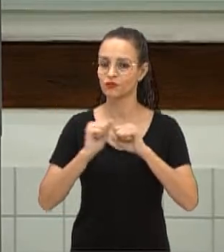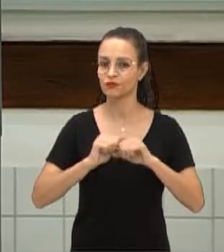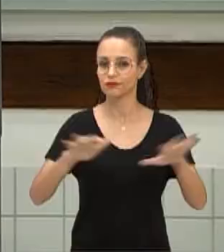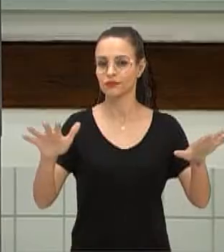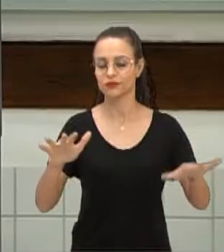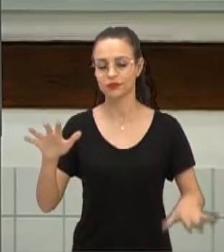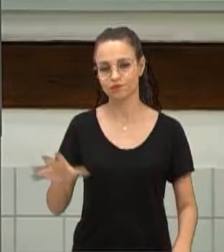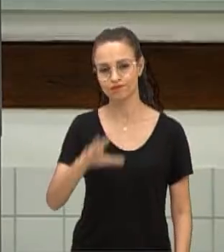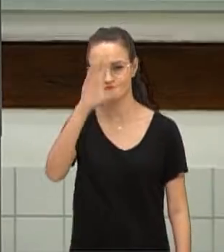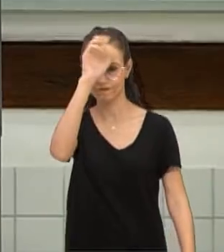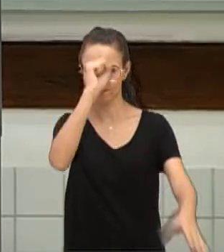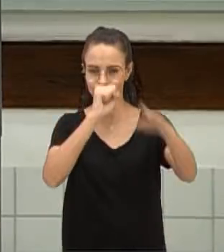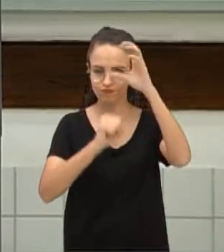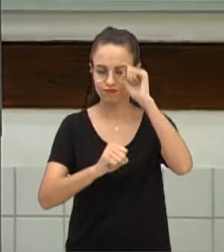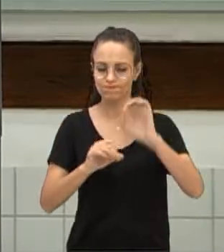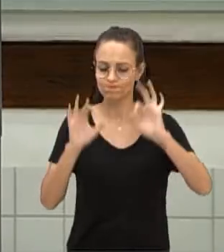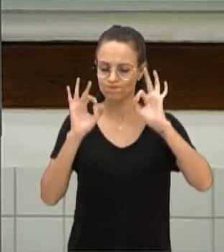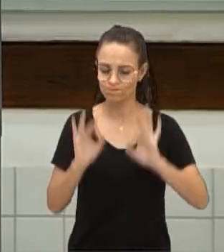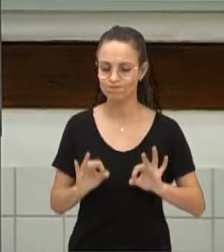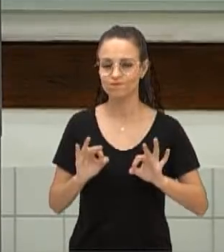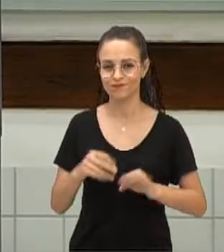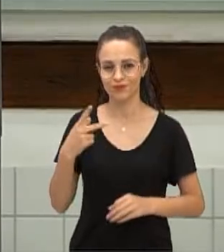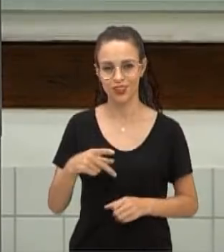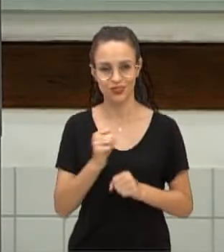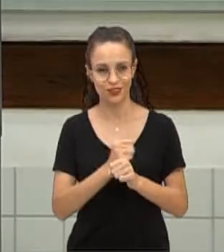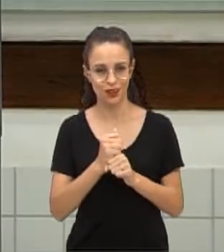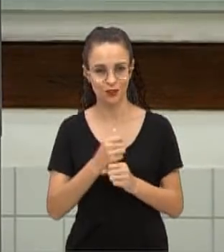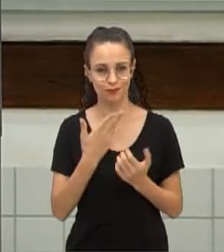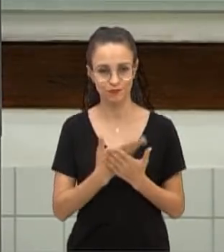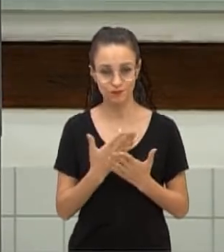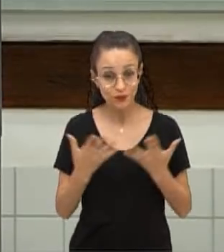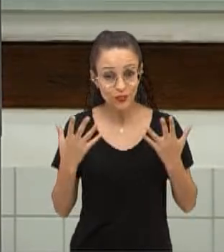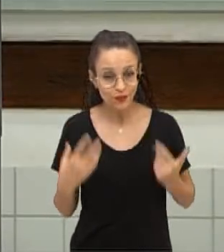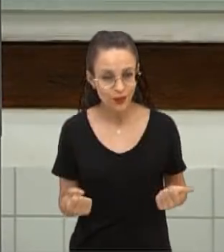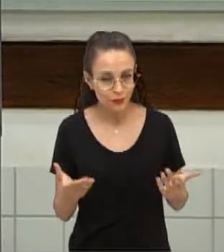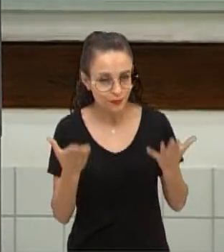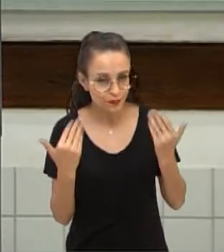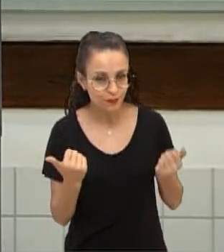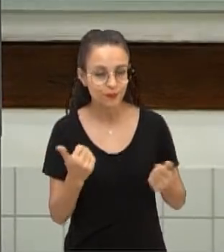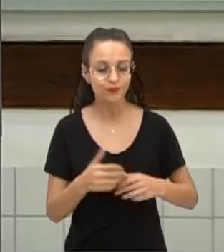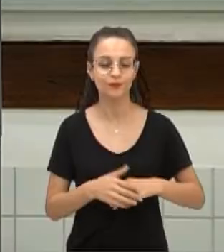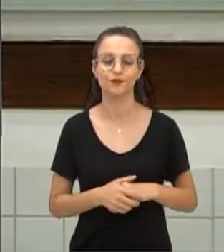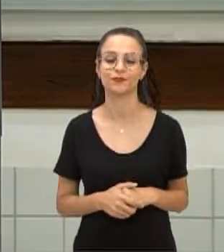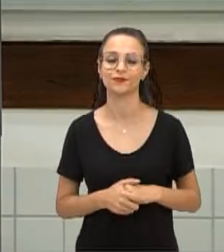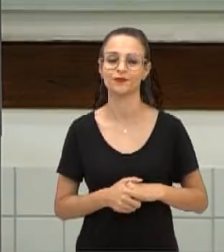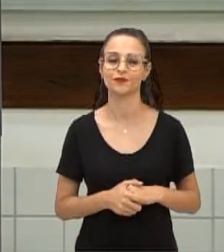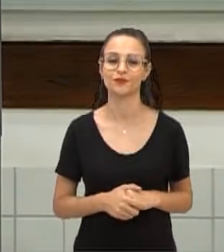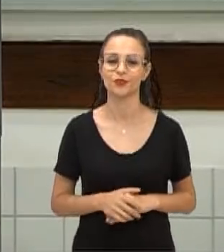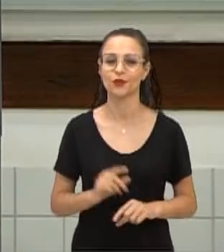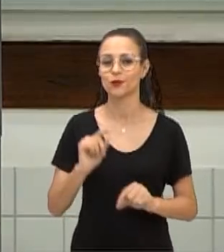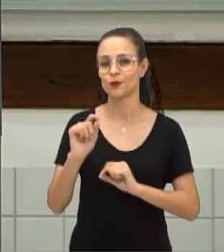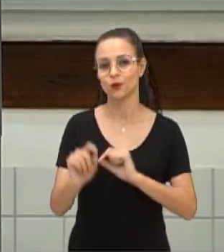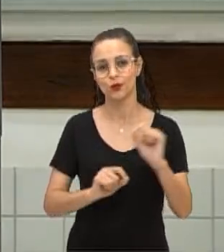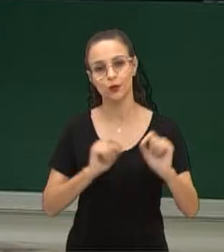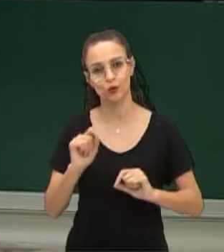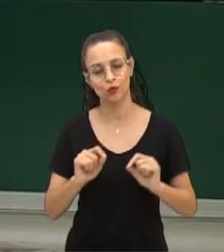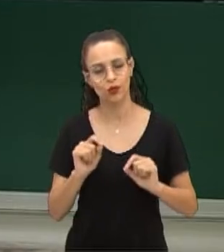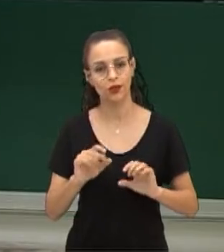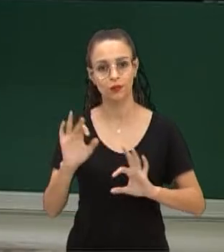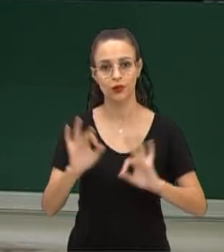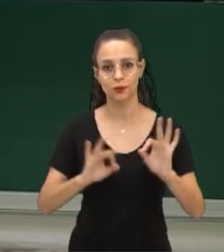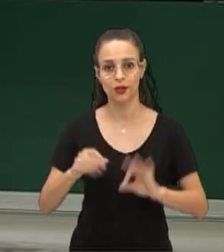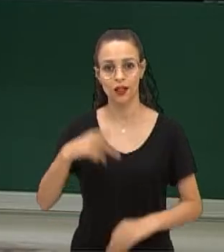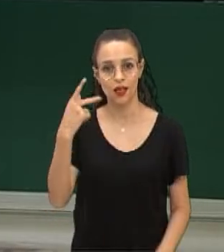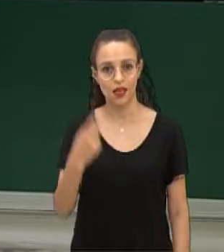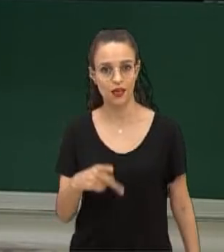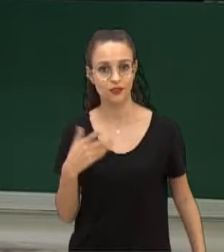mais e garantir o ano letivo. Vamos estudar? Vamos lá. O que é que nós temos preparado para a aula